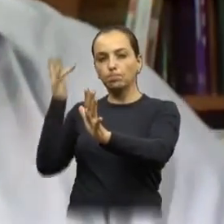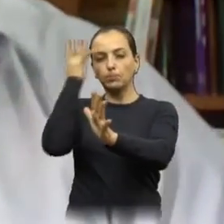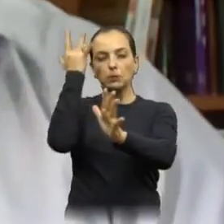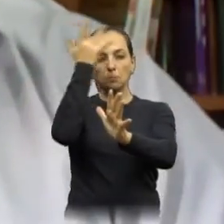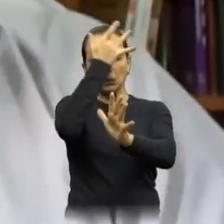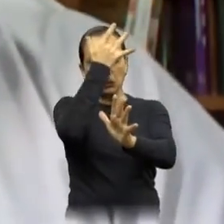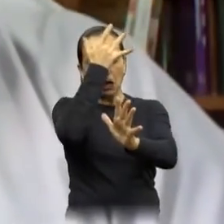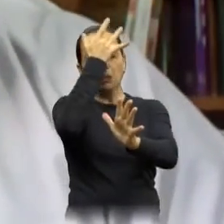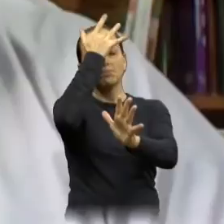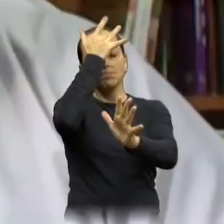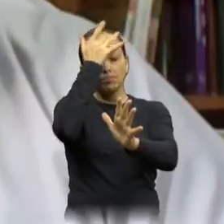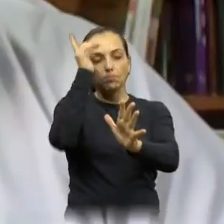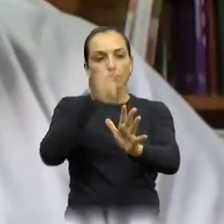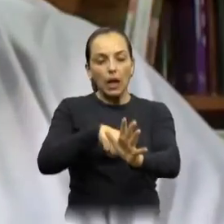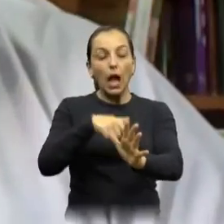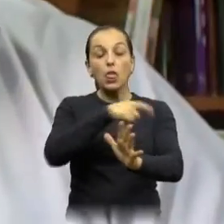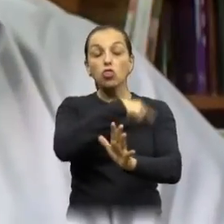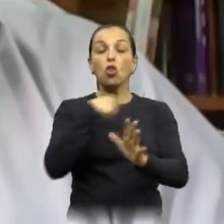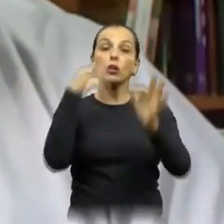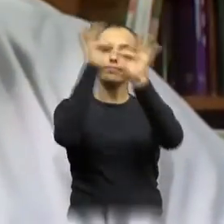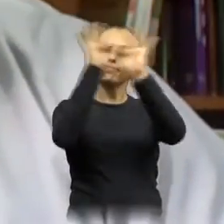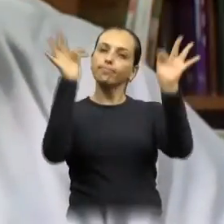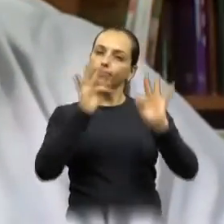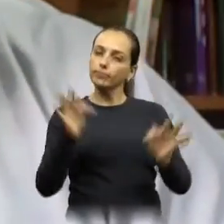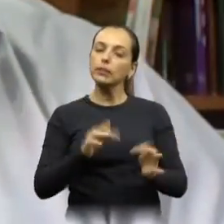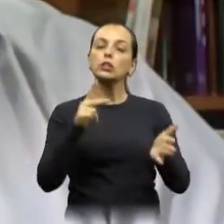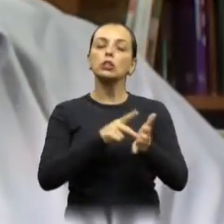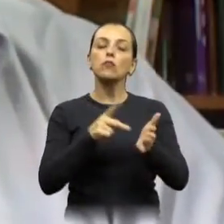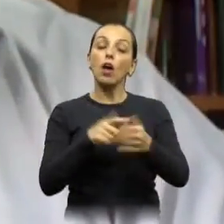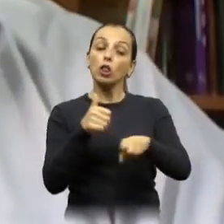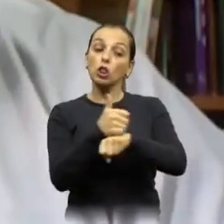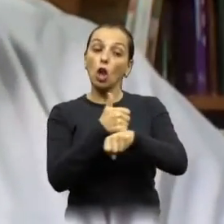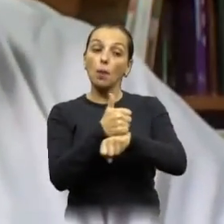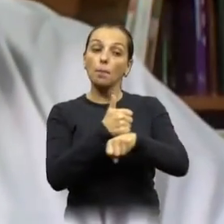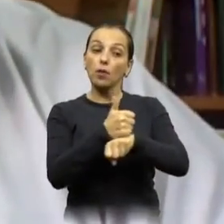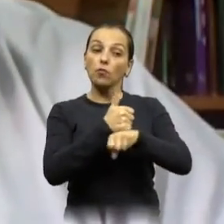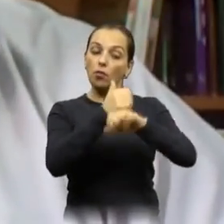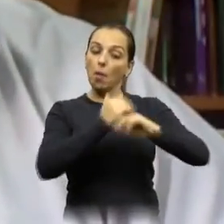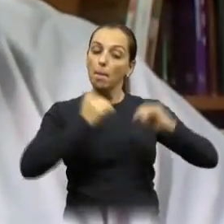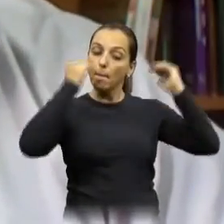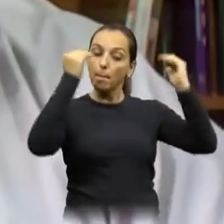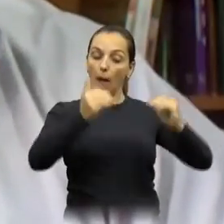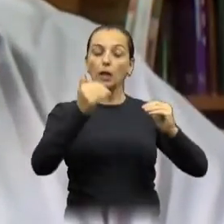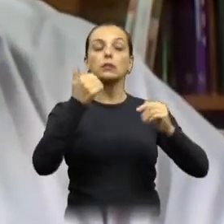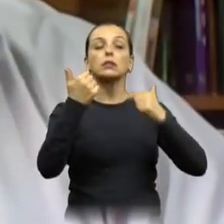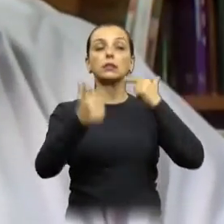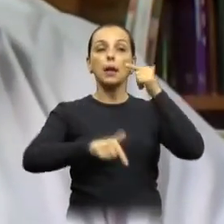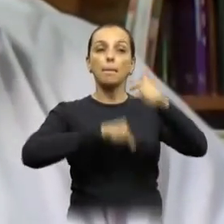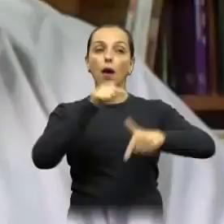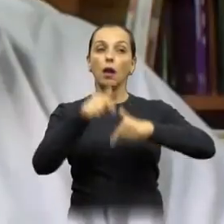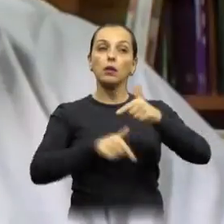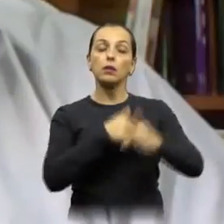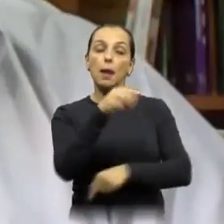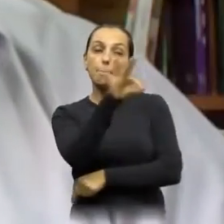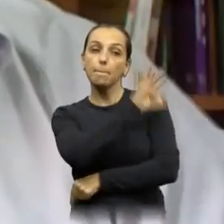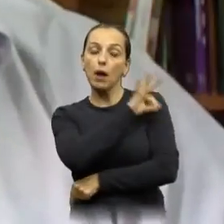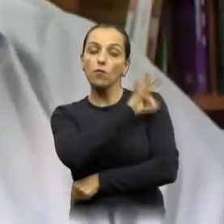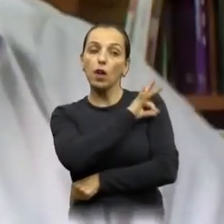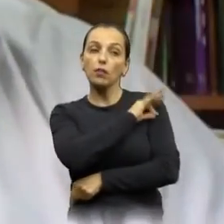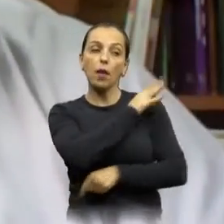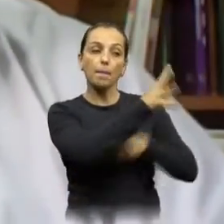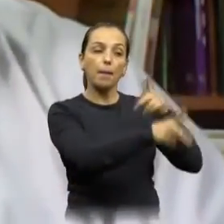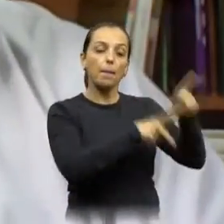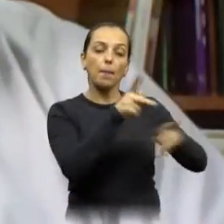durante a pandemia, e a gente fica bastante feliz quando um profissional desse calibre é chamado para a prefeitura para suprir uma demanda da